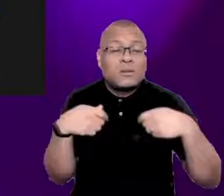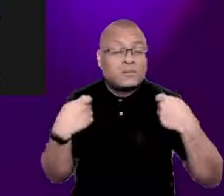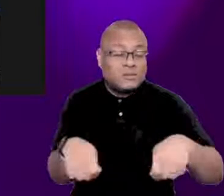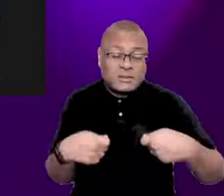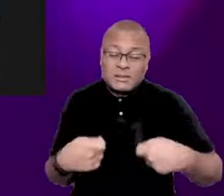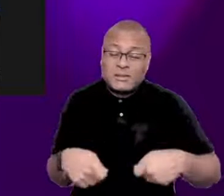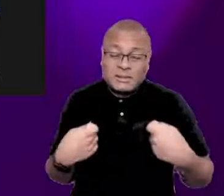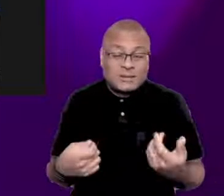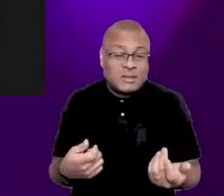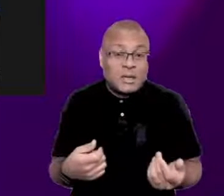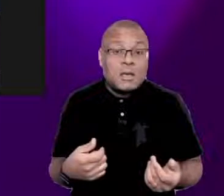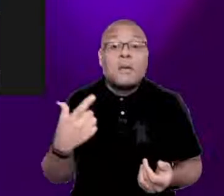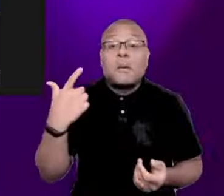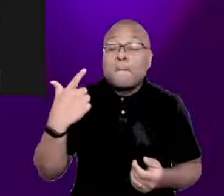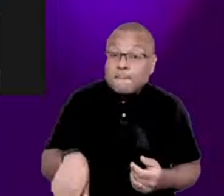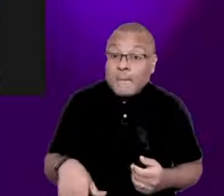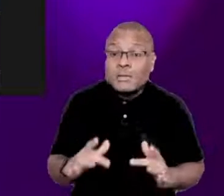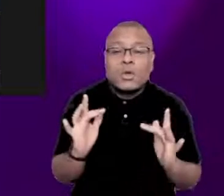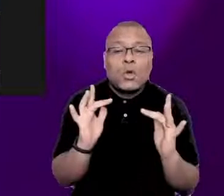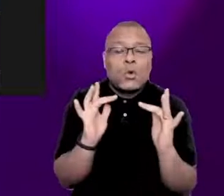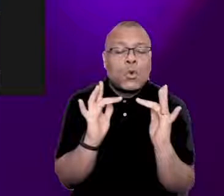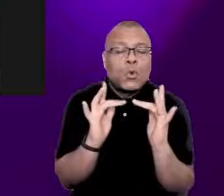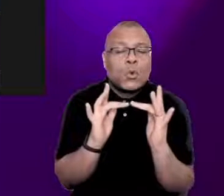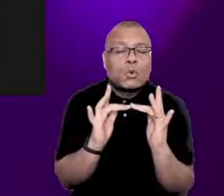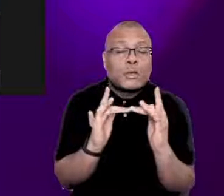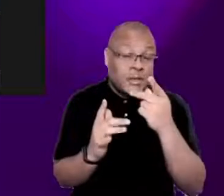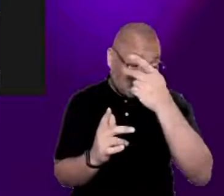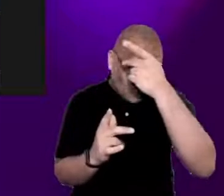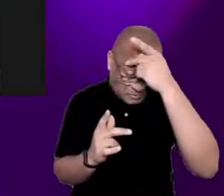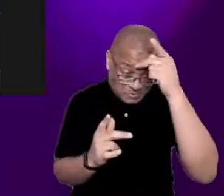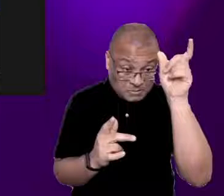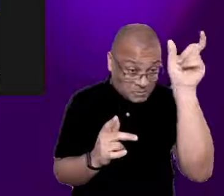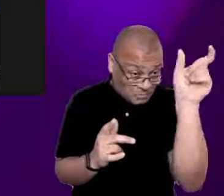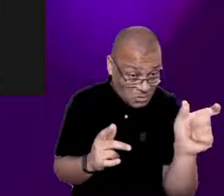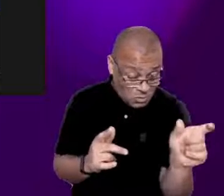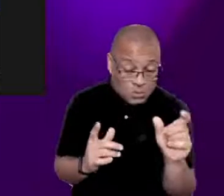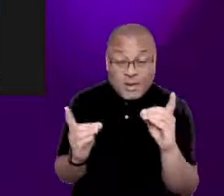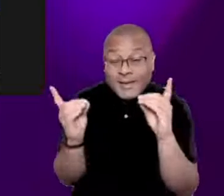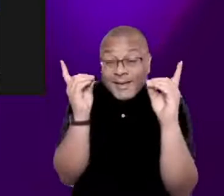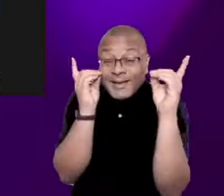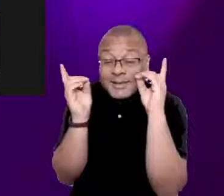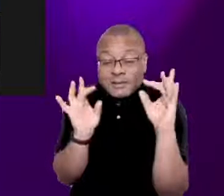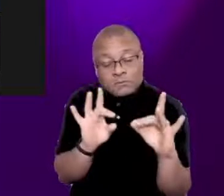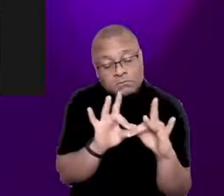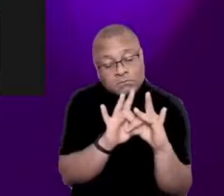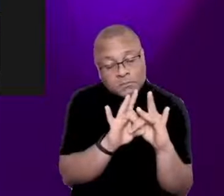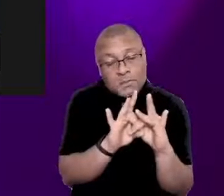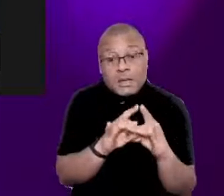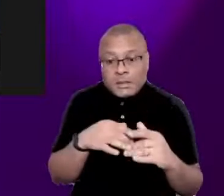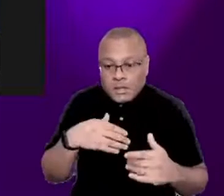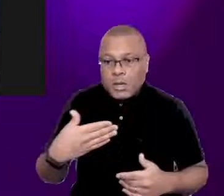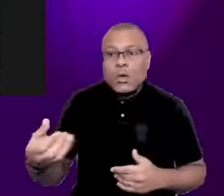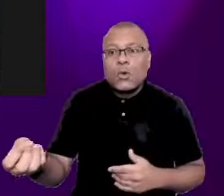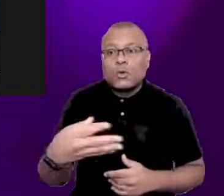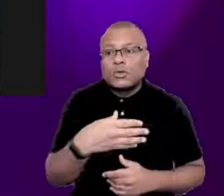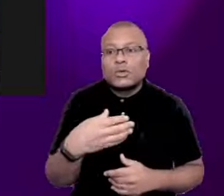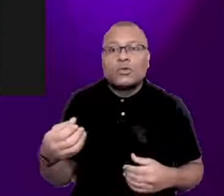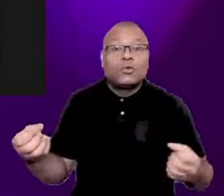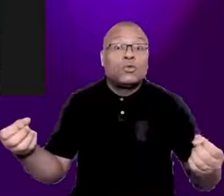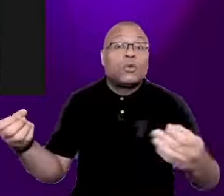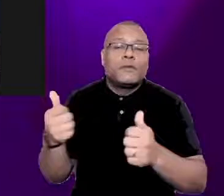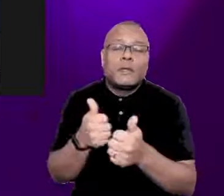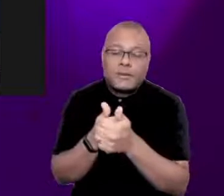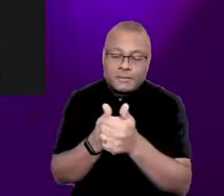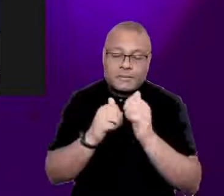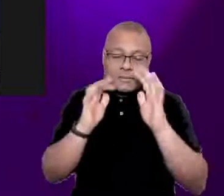valor. E mais do que isso, conectar pessoas e dados, porque daí eu consigo levar adiante essas novas iniciativas.